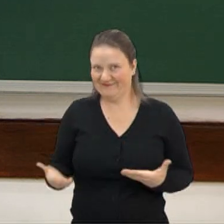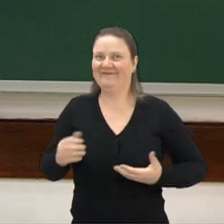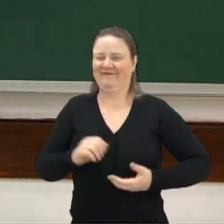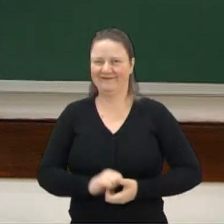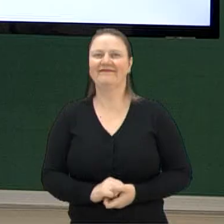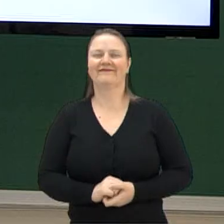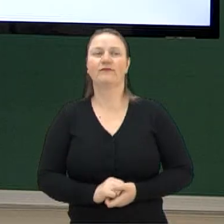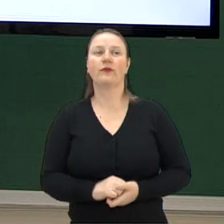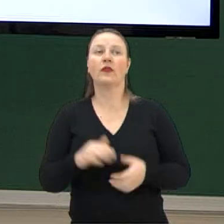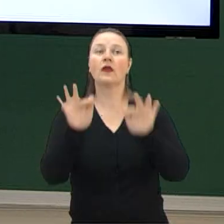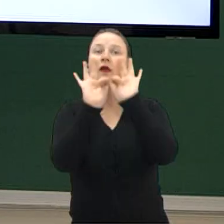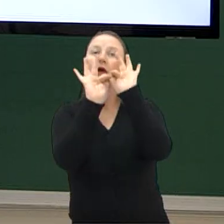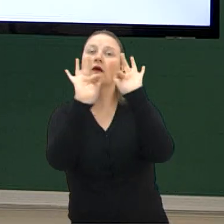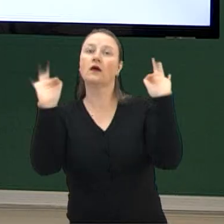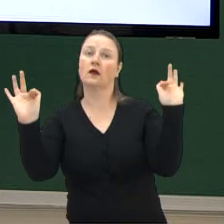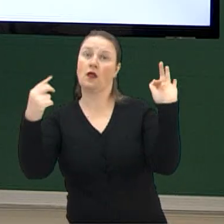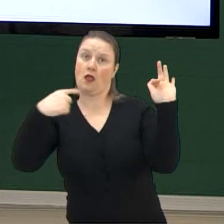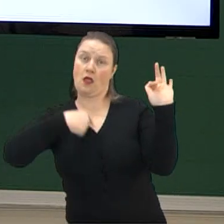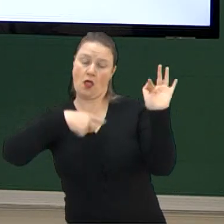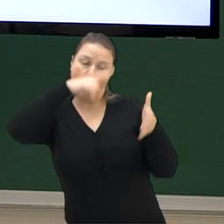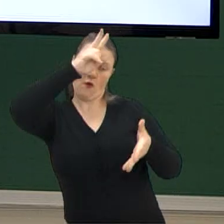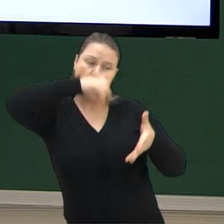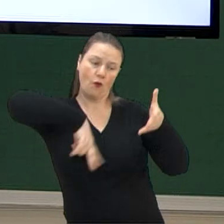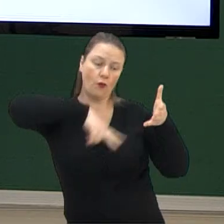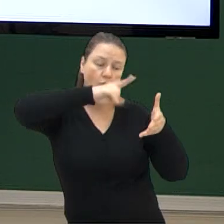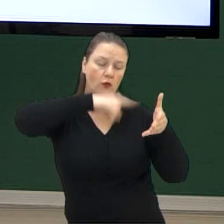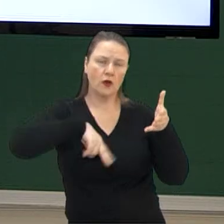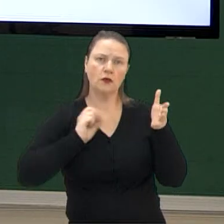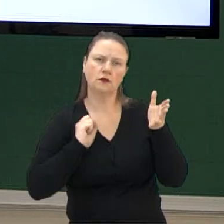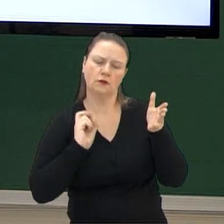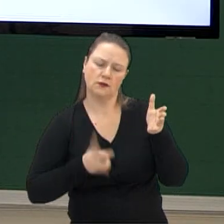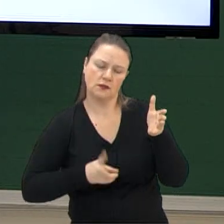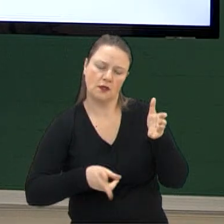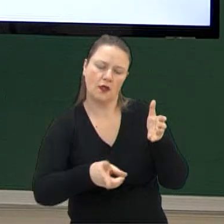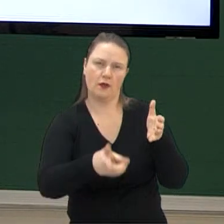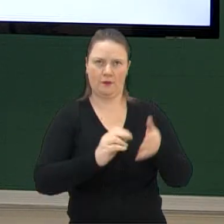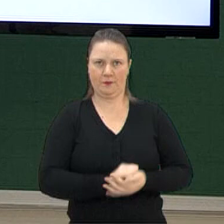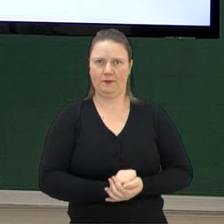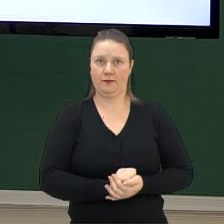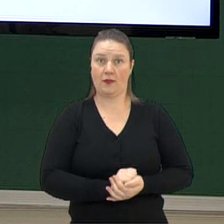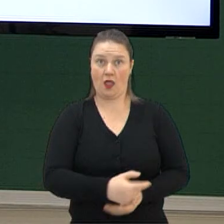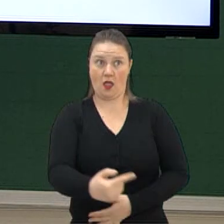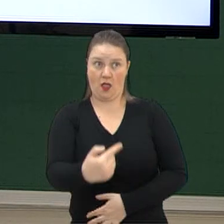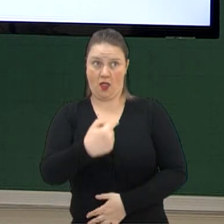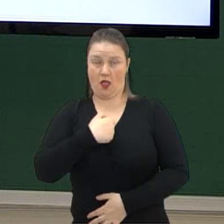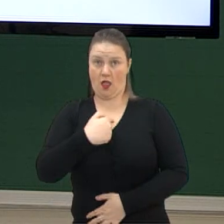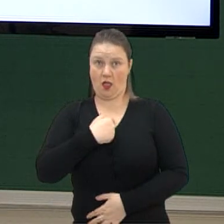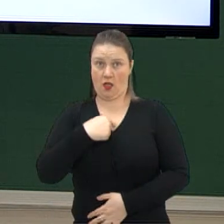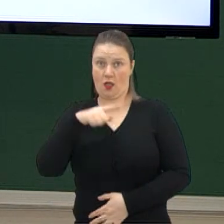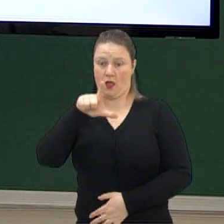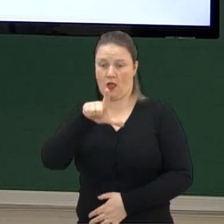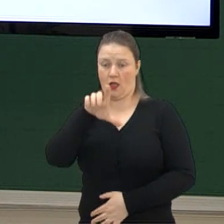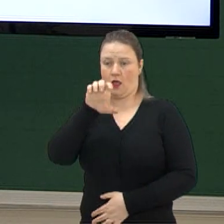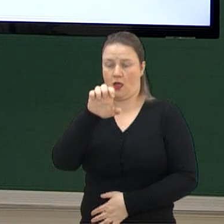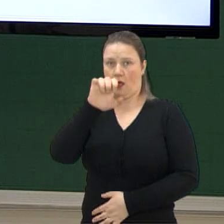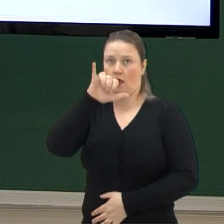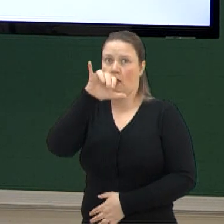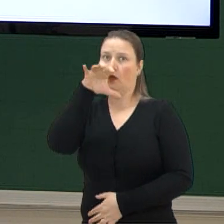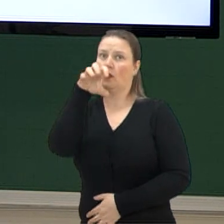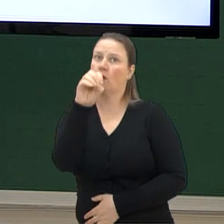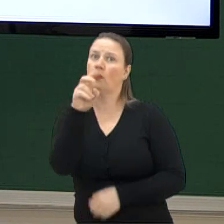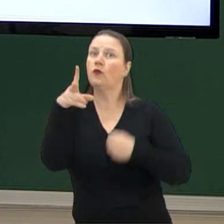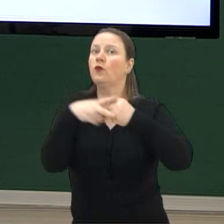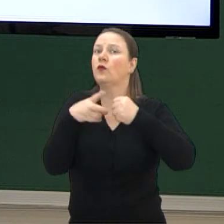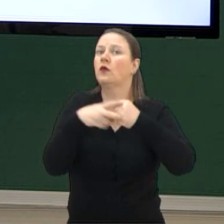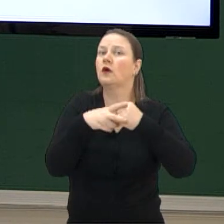para vocês. Eu leio sempre. Tenho leio como meu verbo, só que